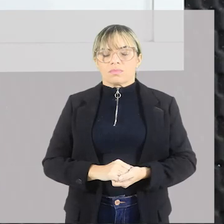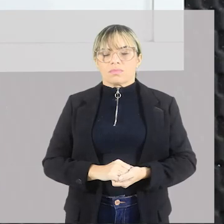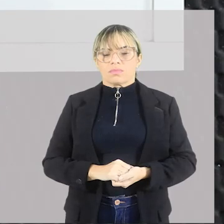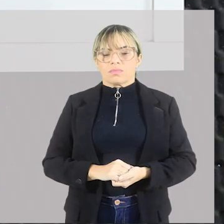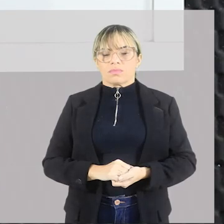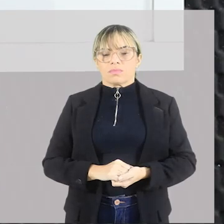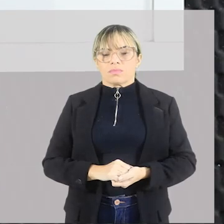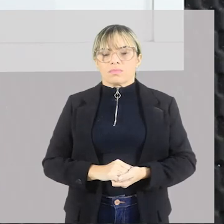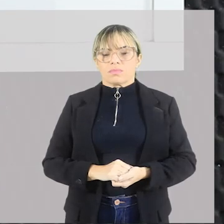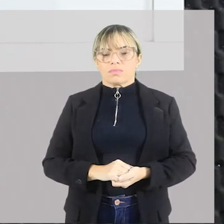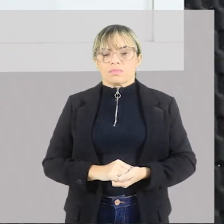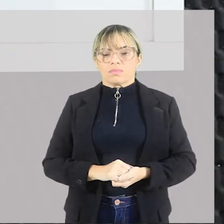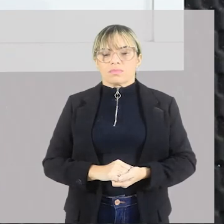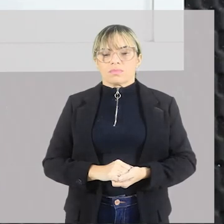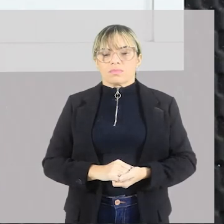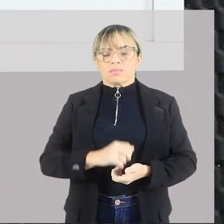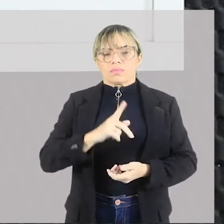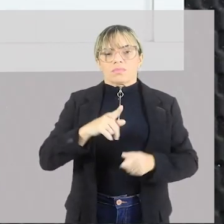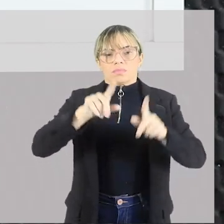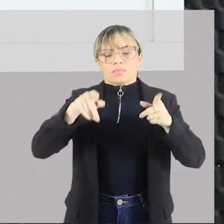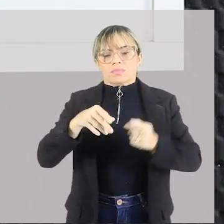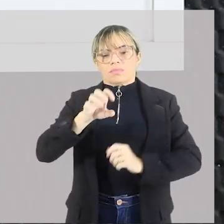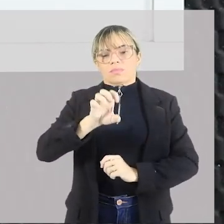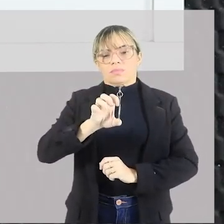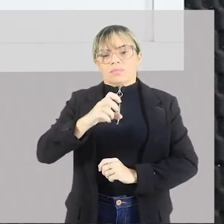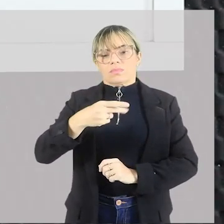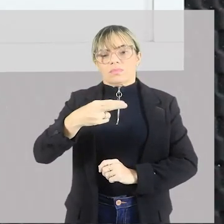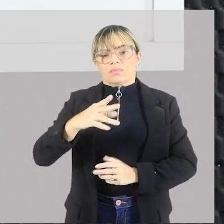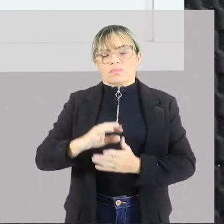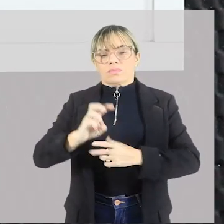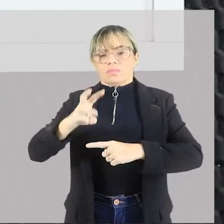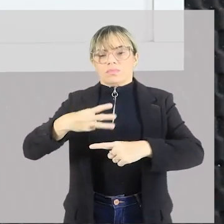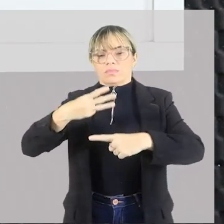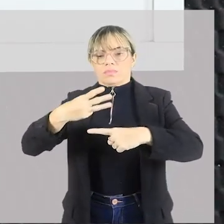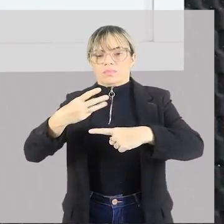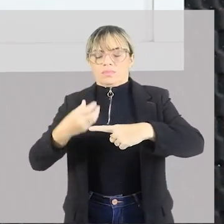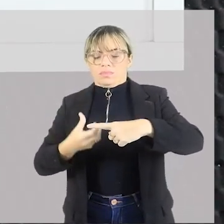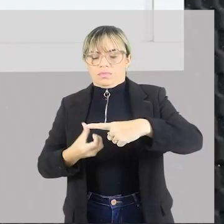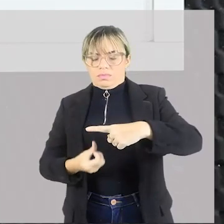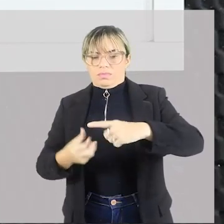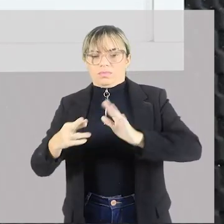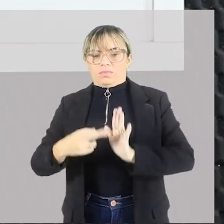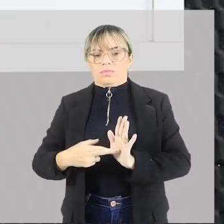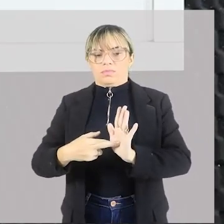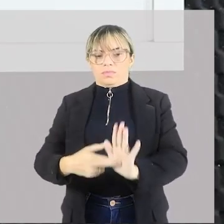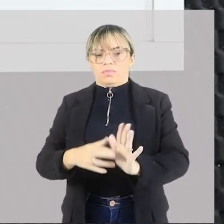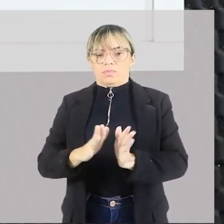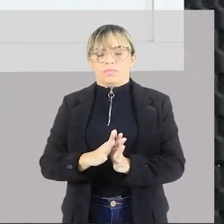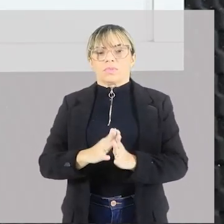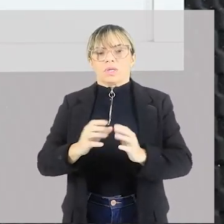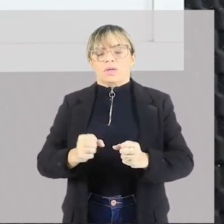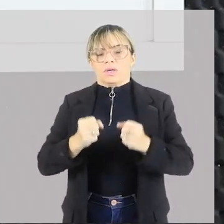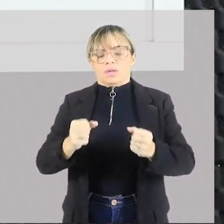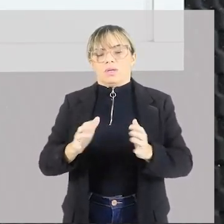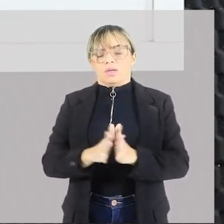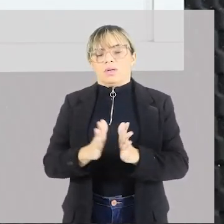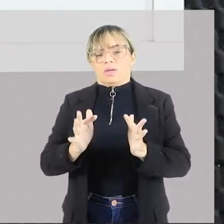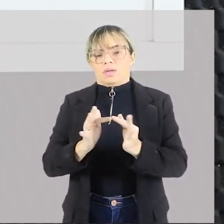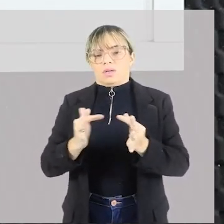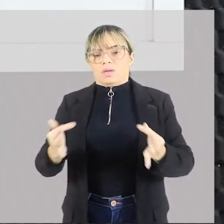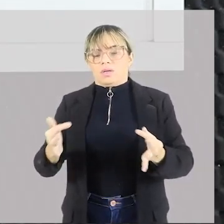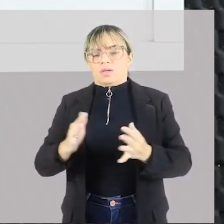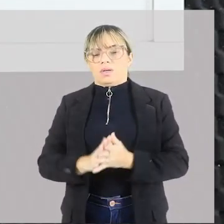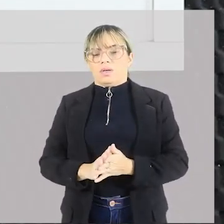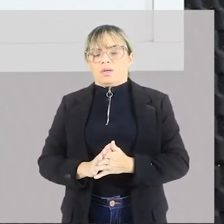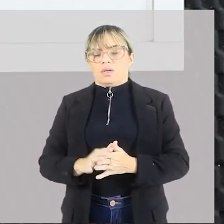trê para 6 que você pode representar assim pode até simplificar essa fração ou então você pode